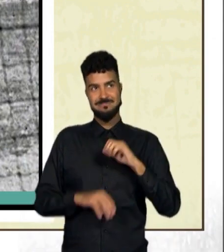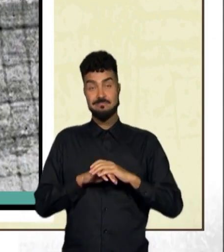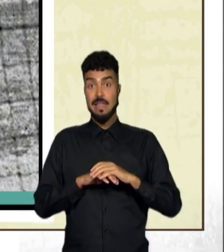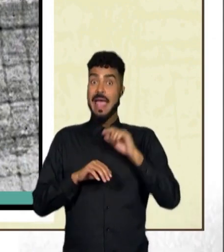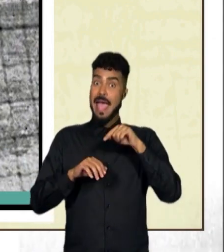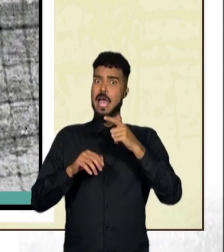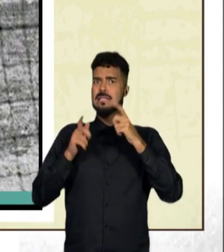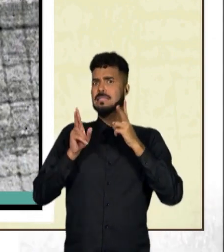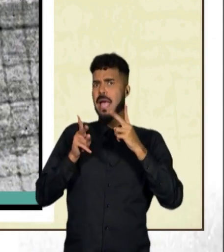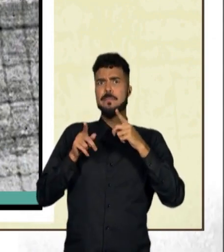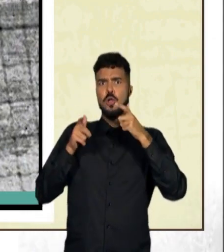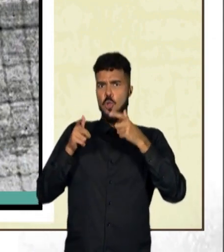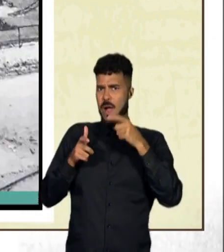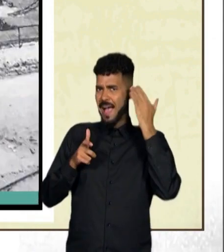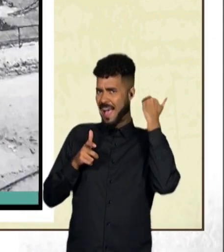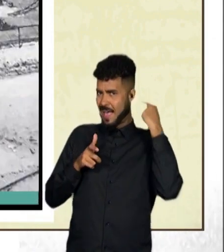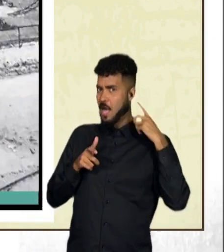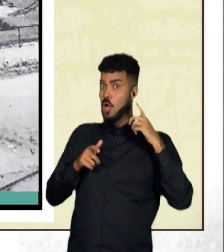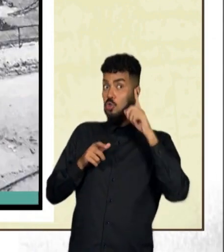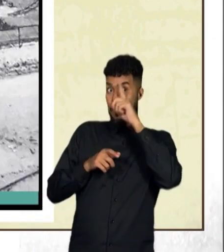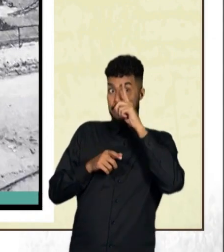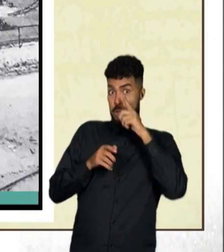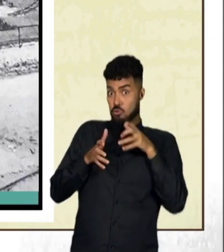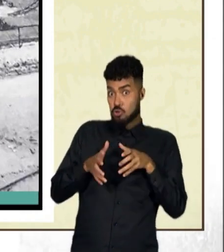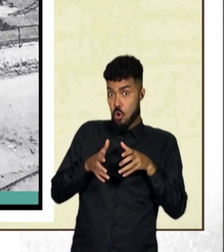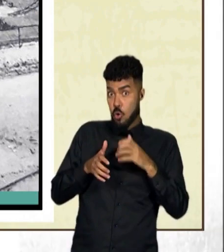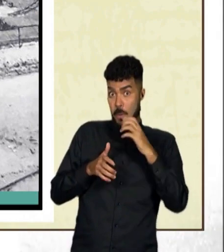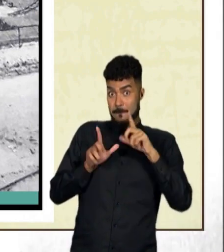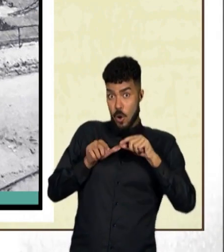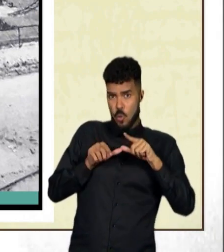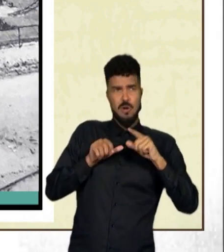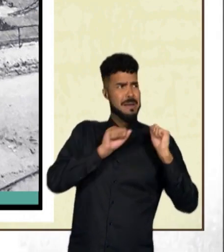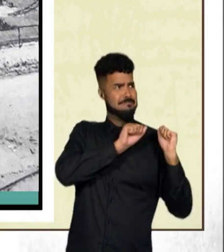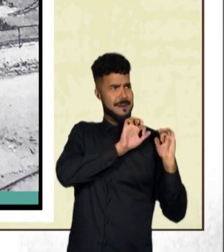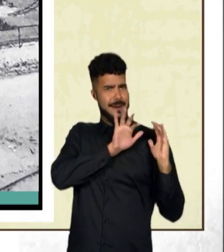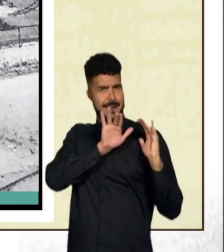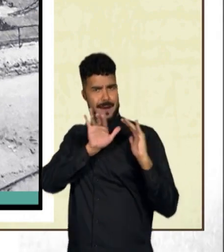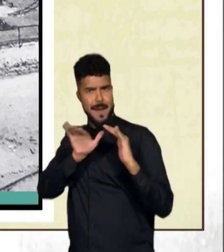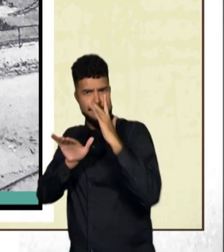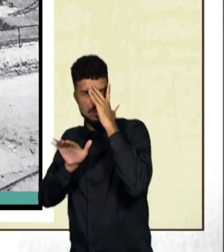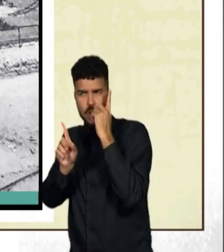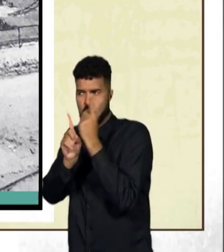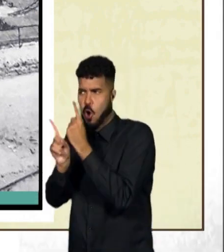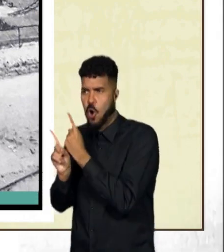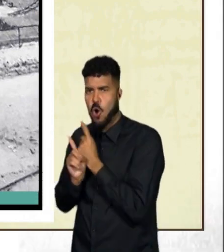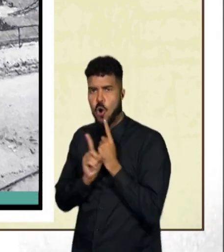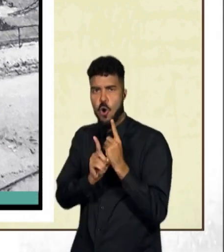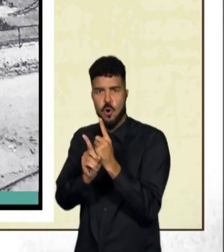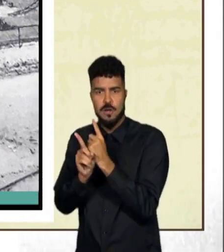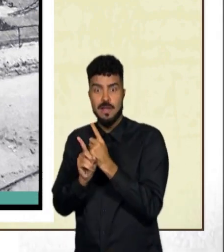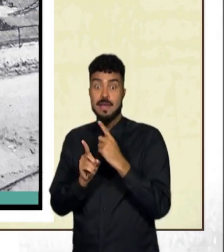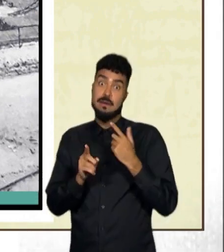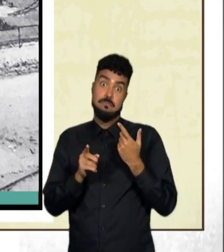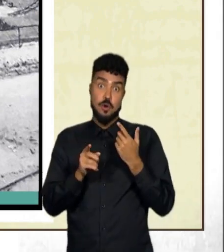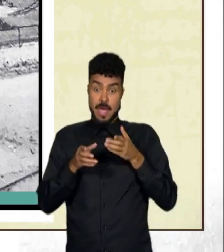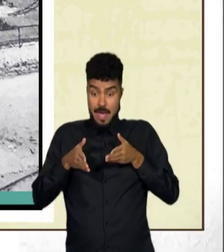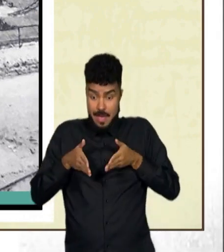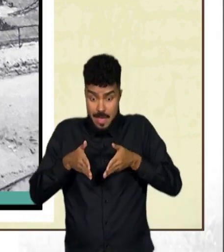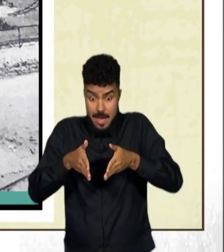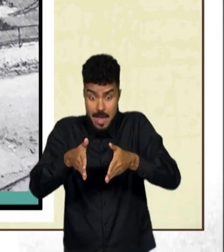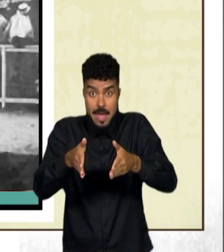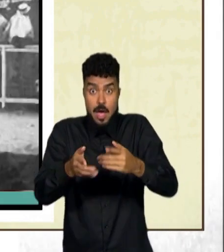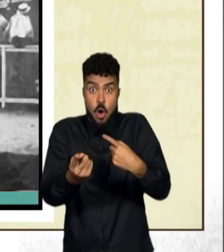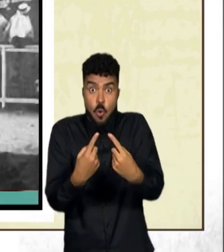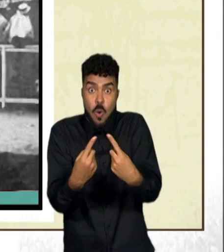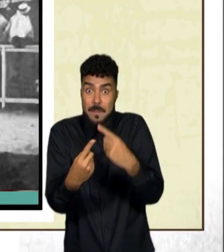pessoas no domingo, né? Você tinha jogo do Bangu domingo e o campo faz parte da principal via do bairro, do lado da